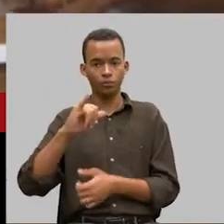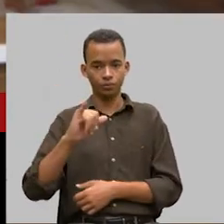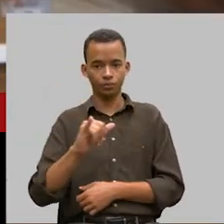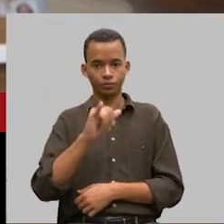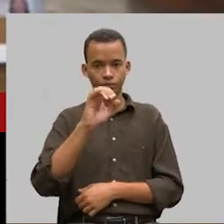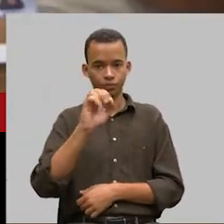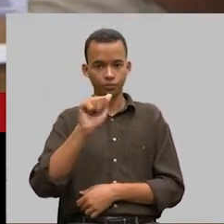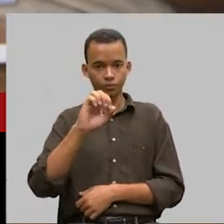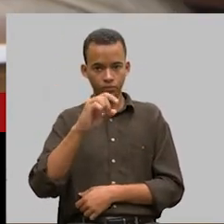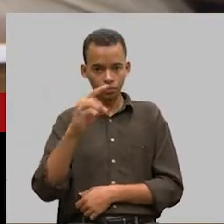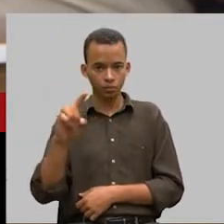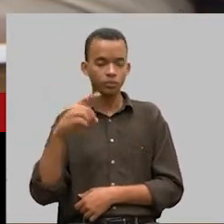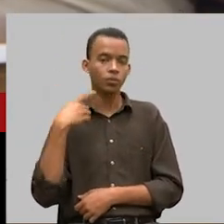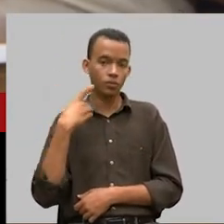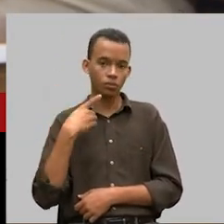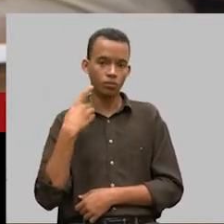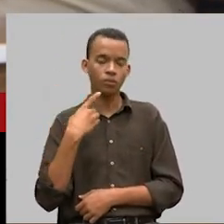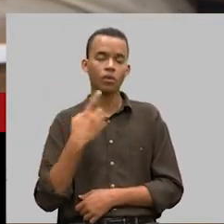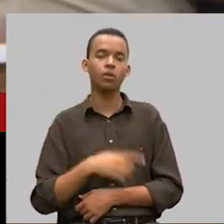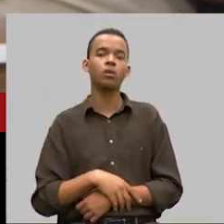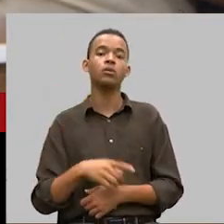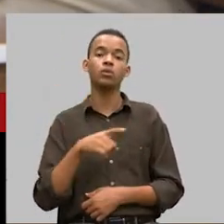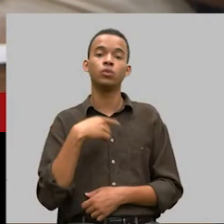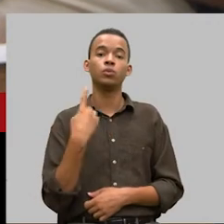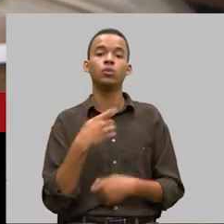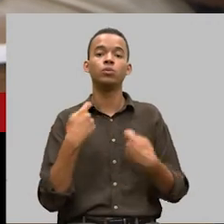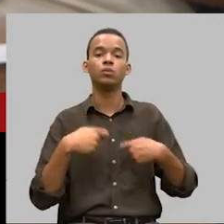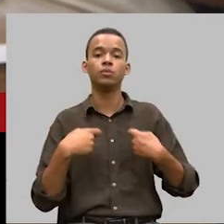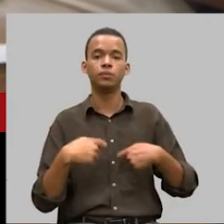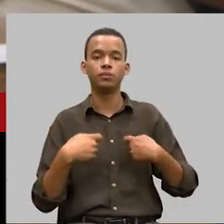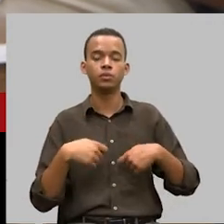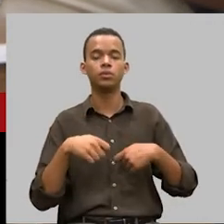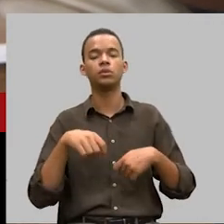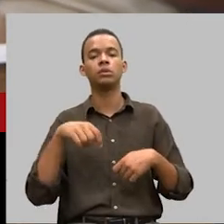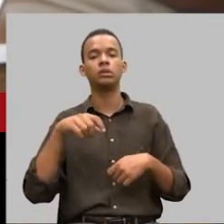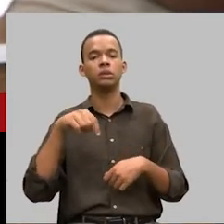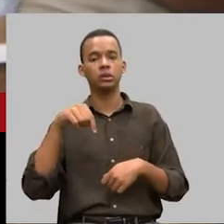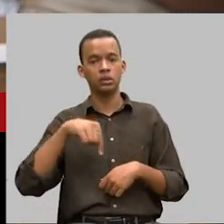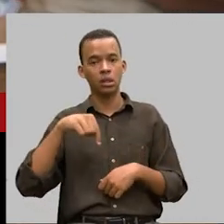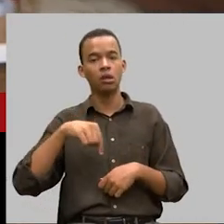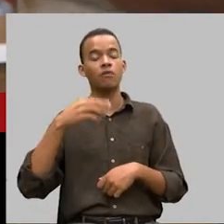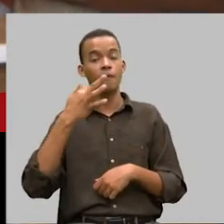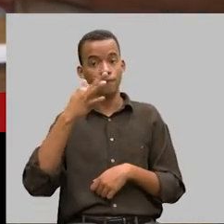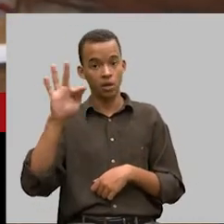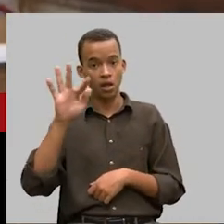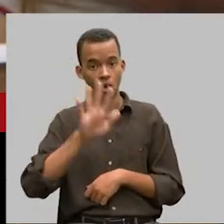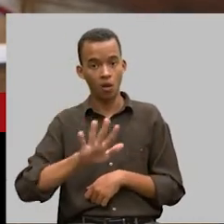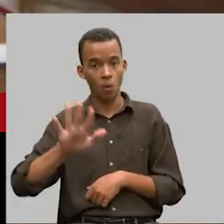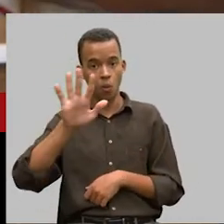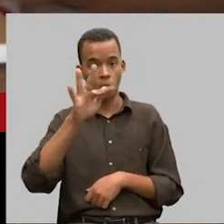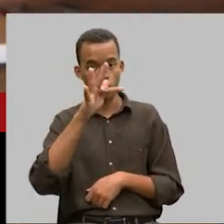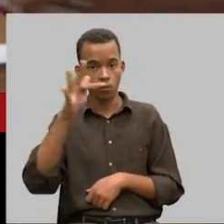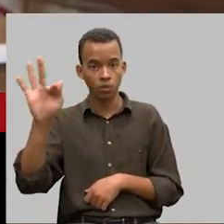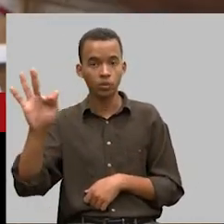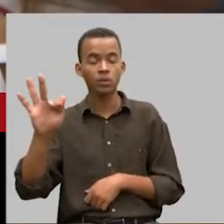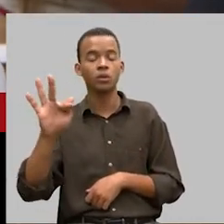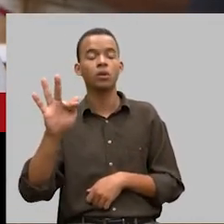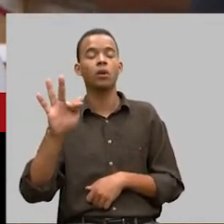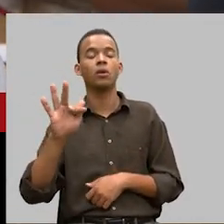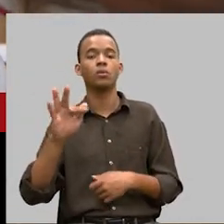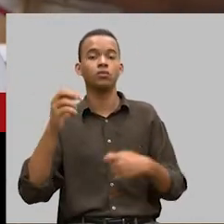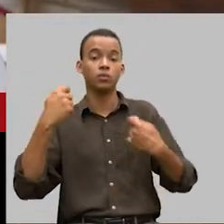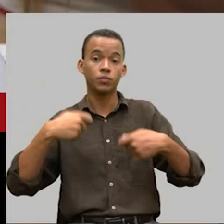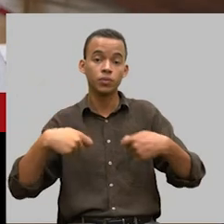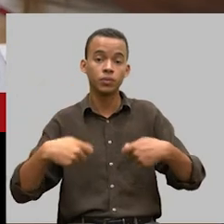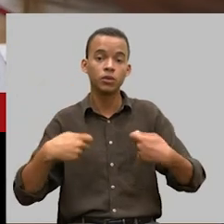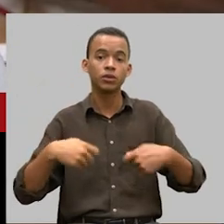eh então nós precisamos que lá a nível Estadual eh Federal Como já foi dito aqui eh seja